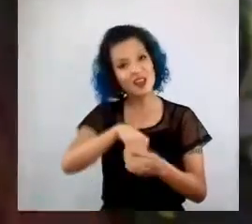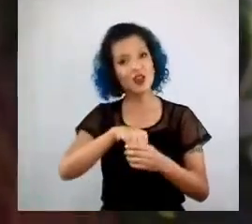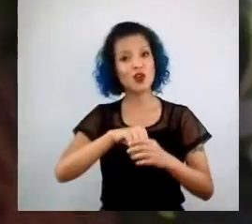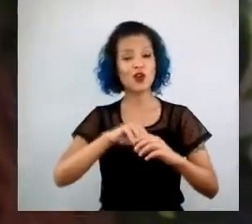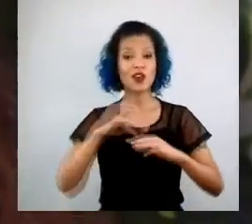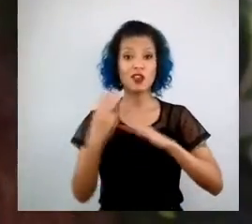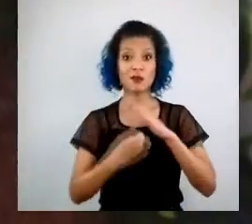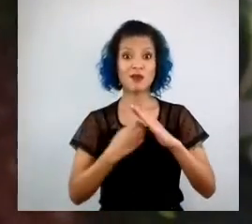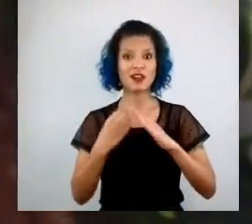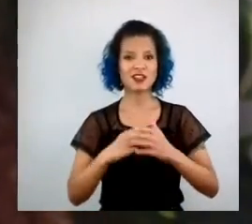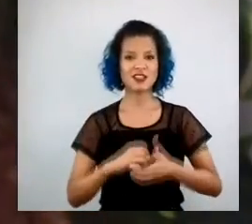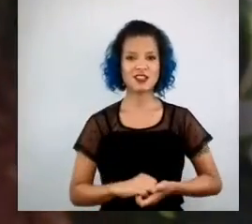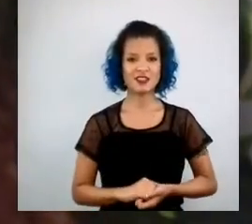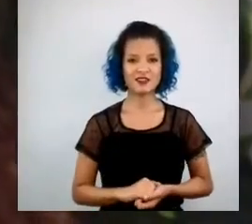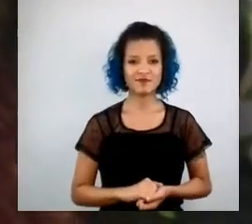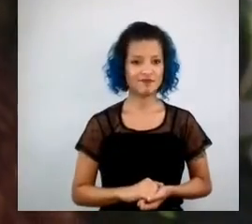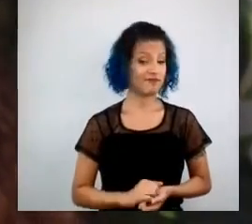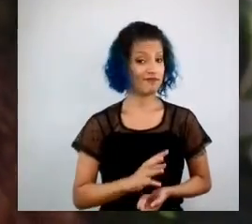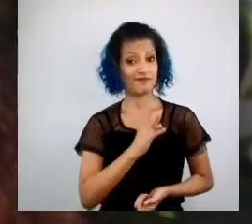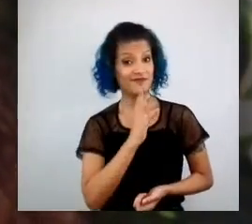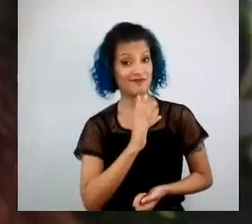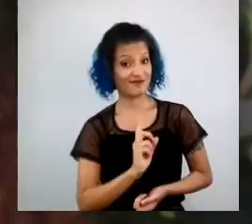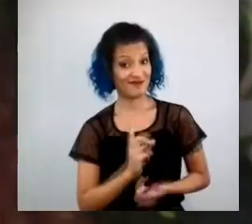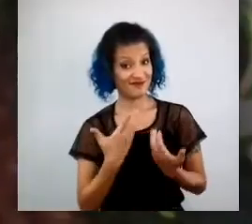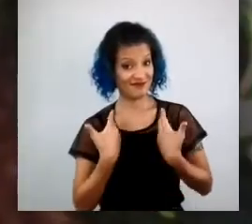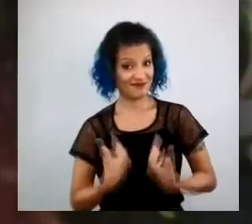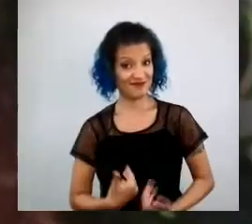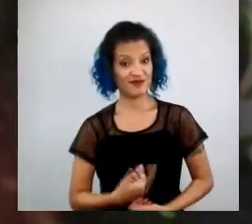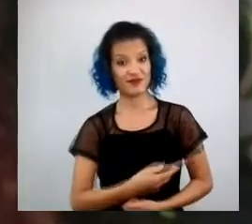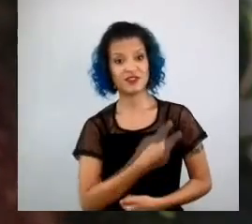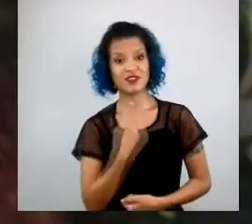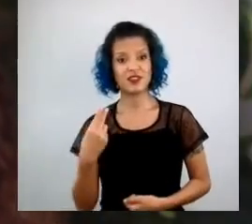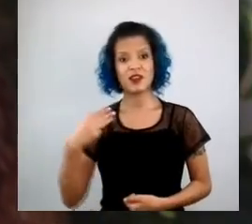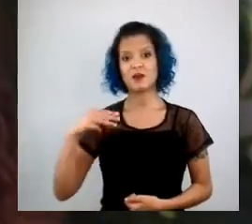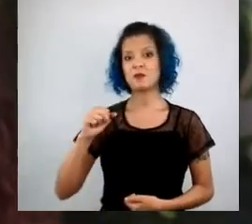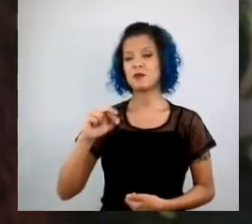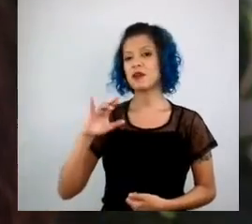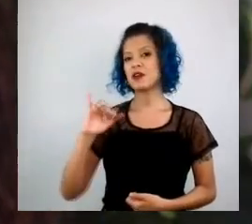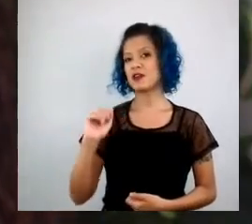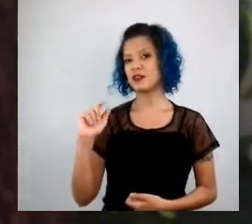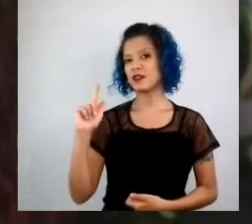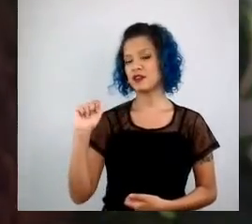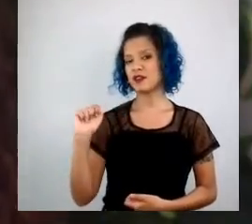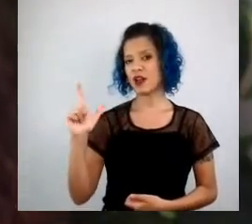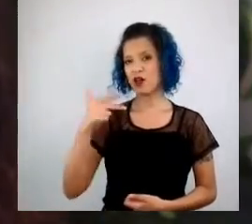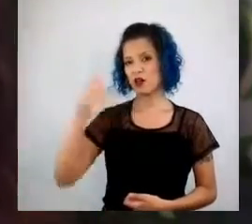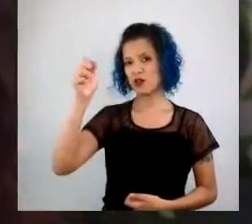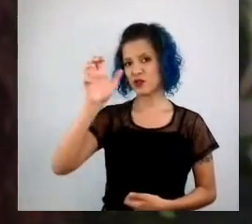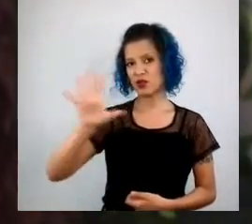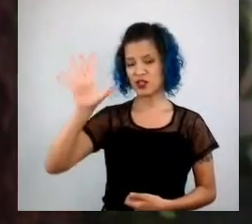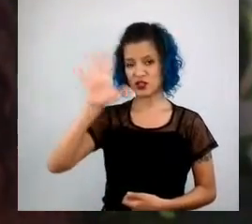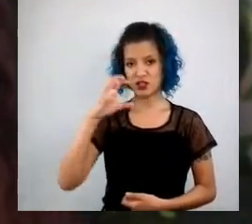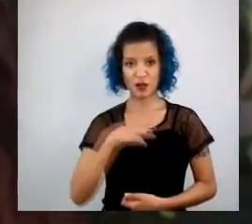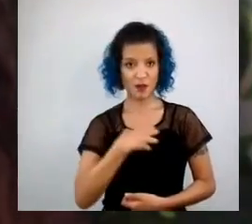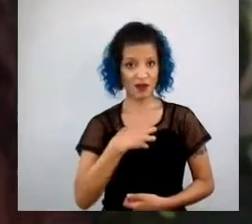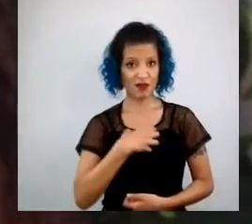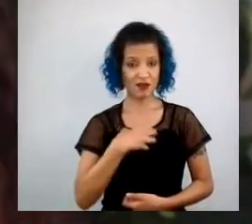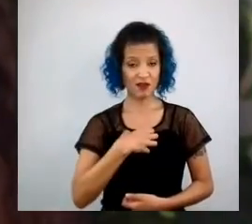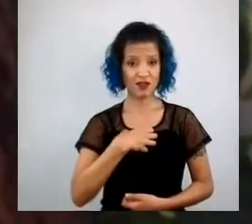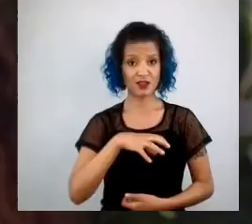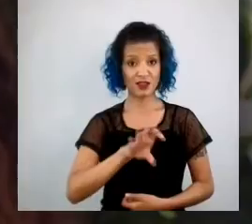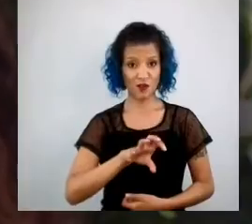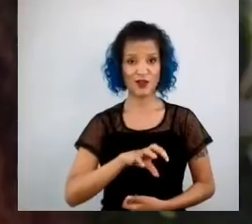Bem, para quem não me conhece, eu me chamo Maria Gal, sou nordestina, baiana, sou de Salvador,